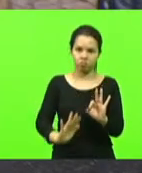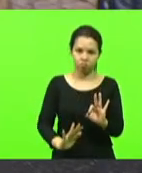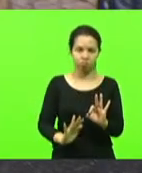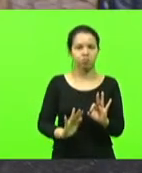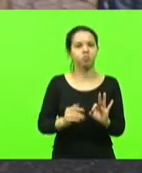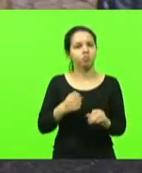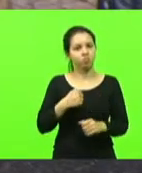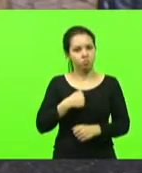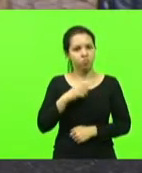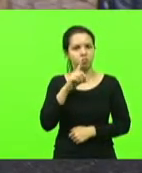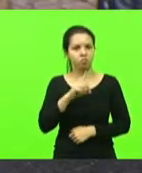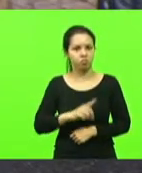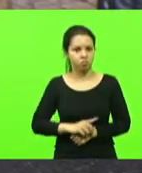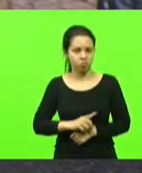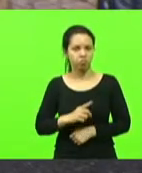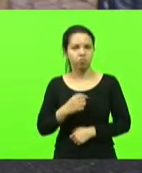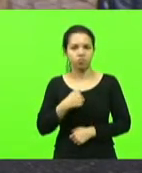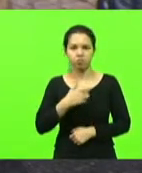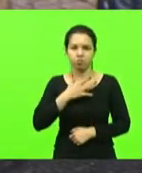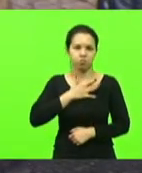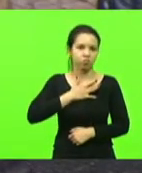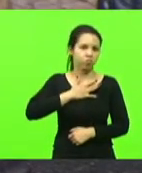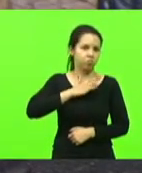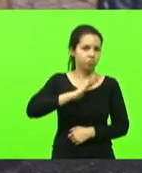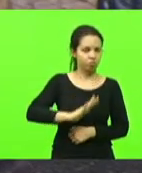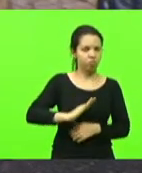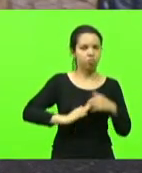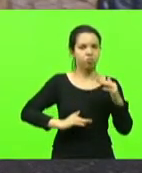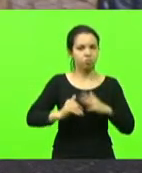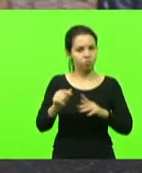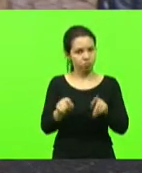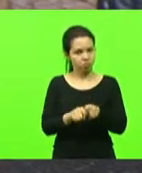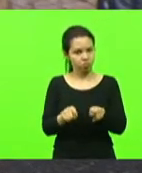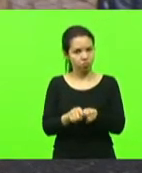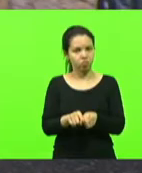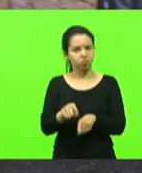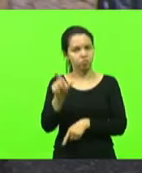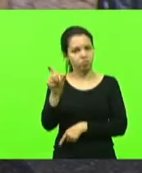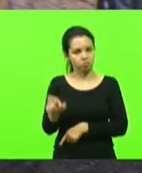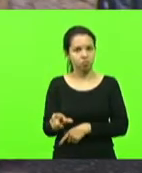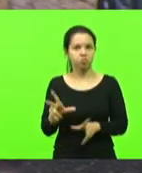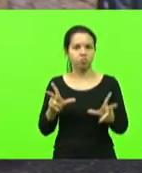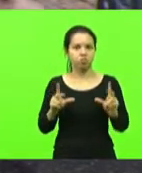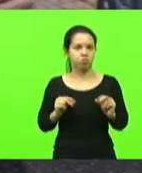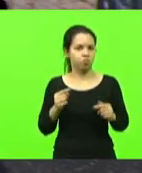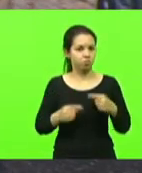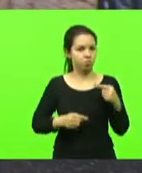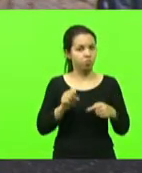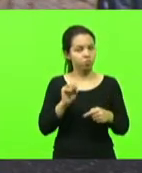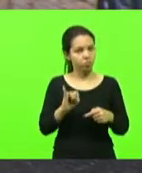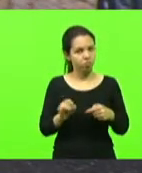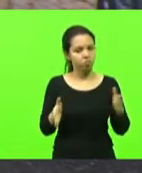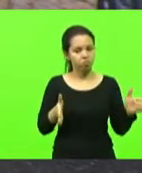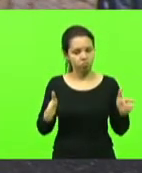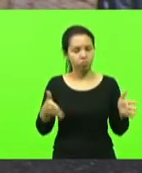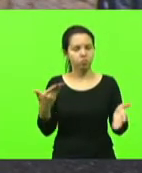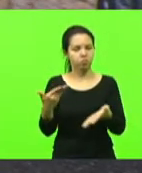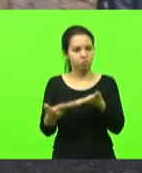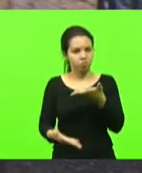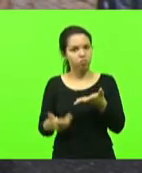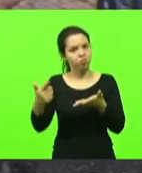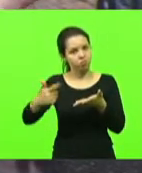direito de não gostar desse tipo de prática, de não gostar de quem a adota. No mérito, não vou discutir. Se perdeu a validade, a gente coloca aqui no plenário,